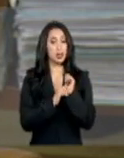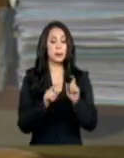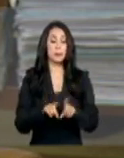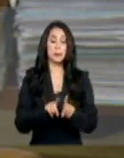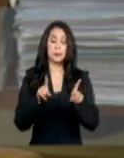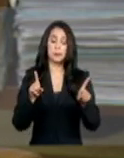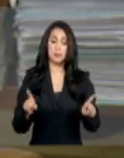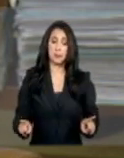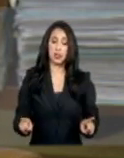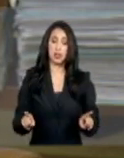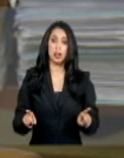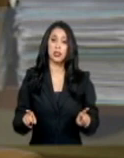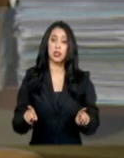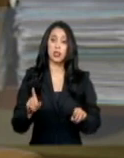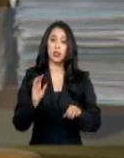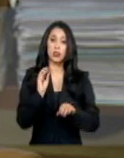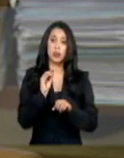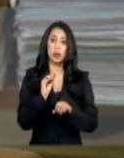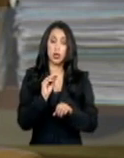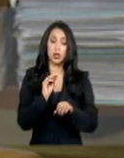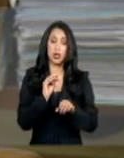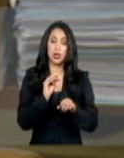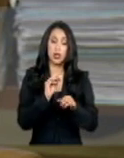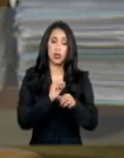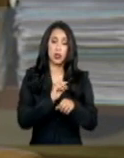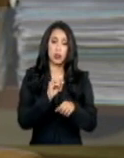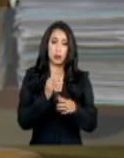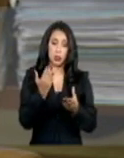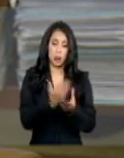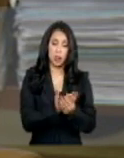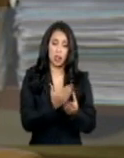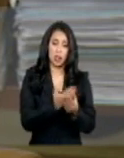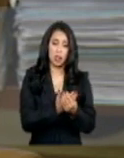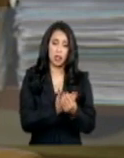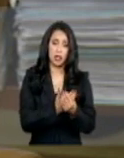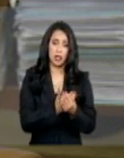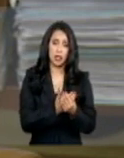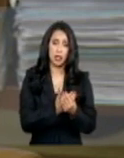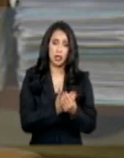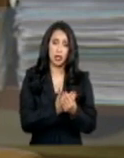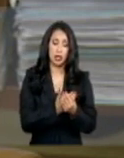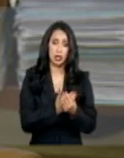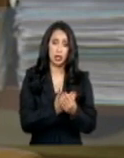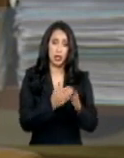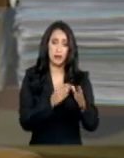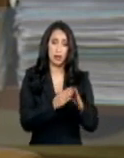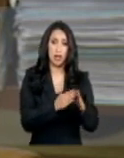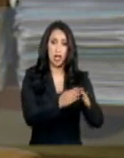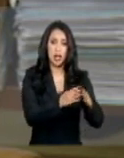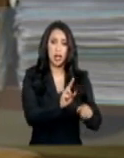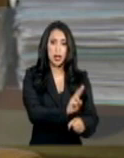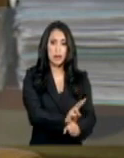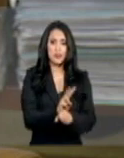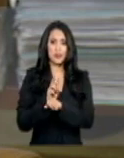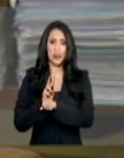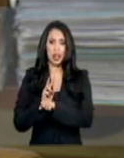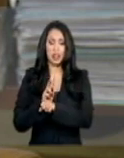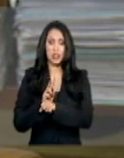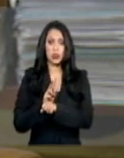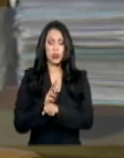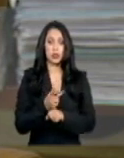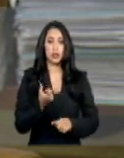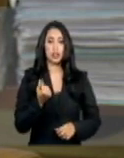se cuidasse naquele como naquele caso se cuidava de empréstimos de recursos públicos